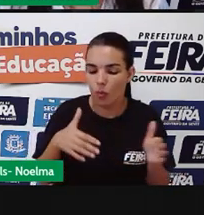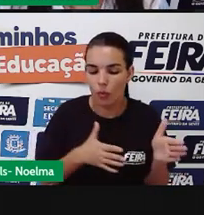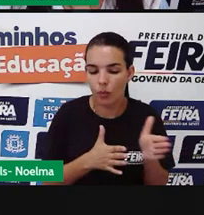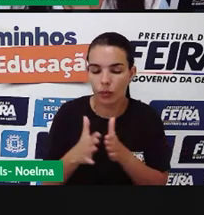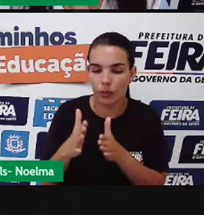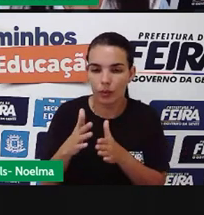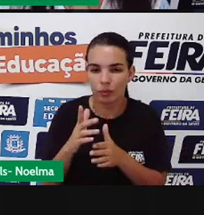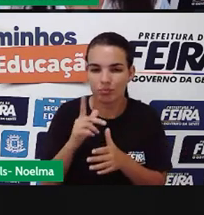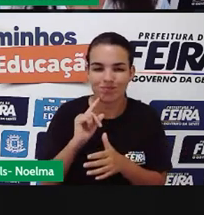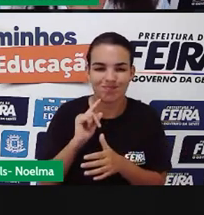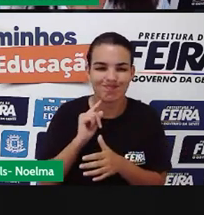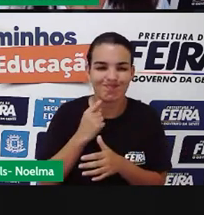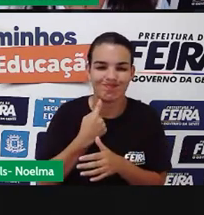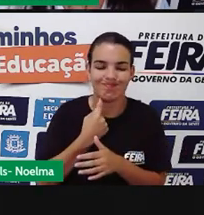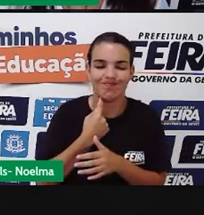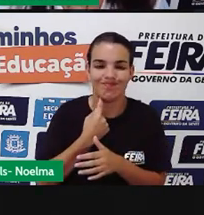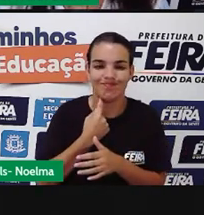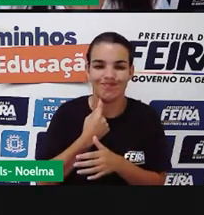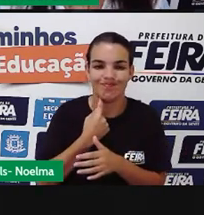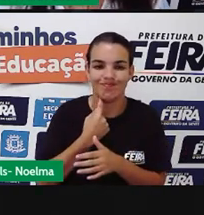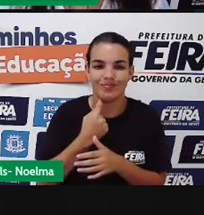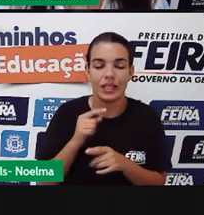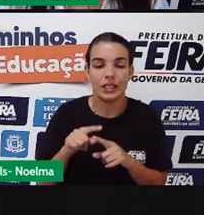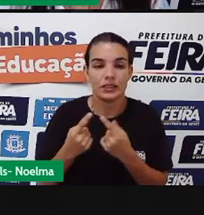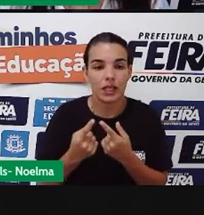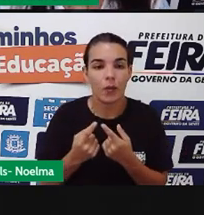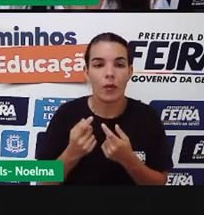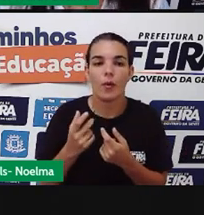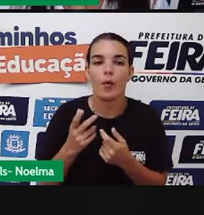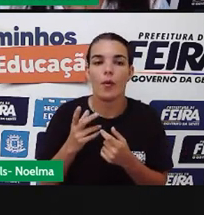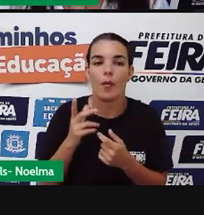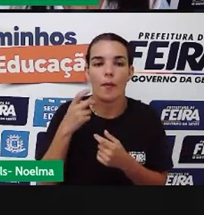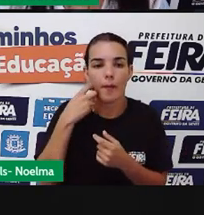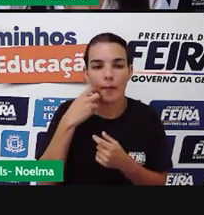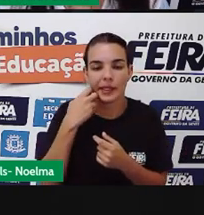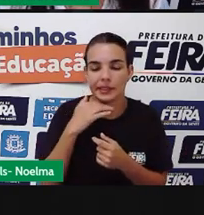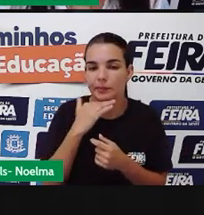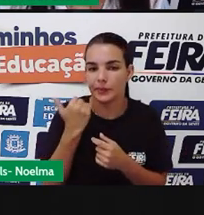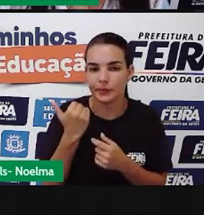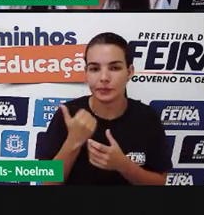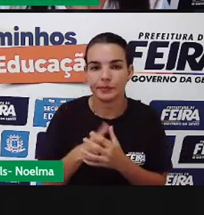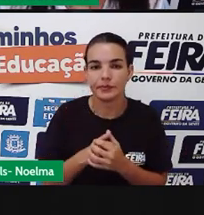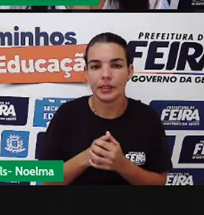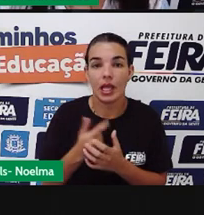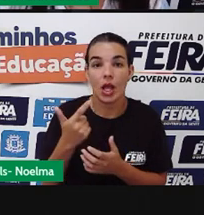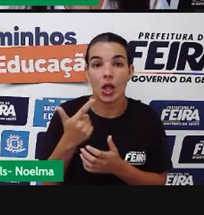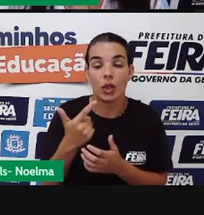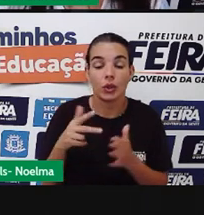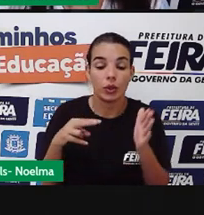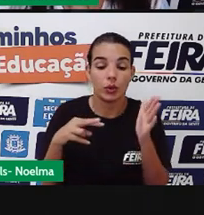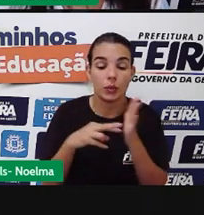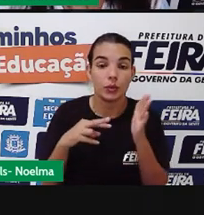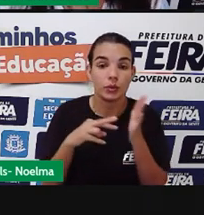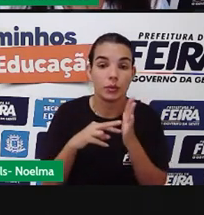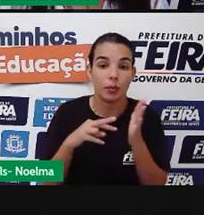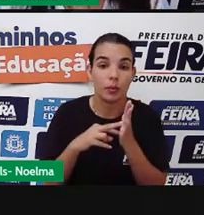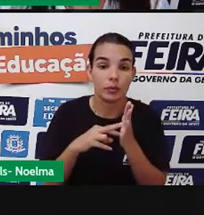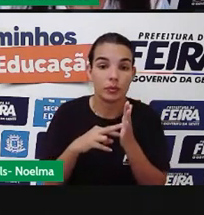mortos. Dois pontos que anuncia uma citação, uma fala, né?